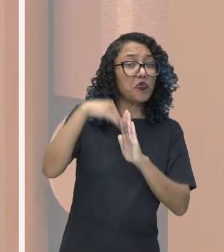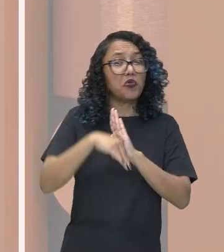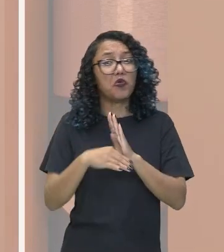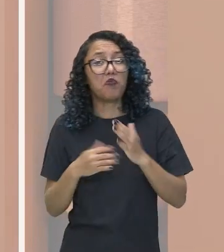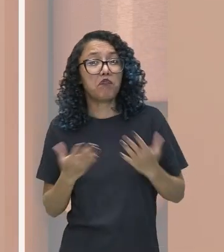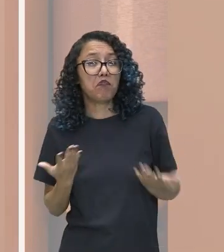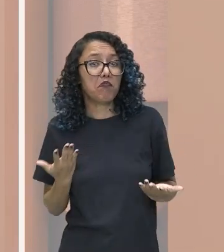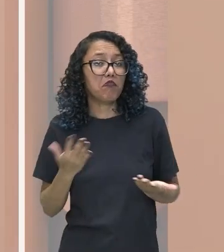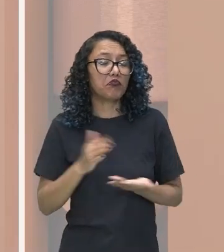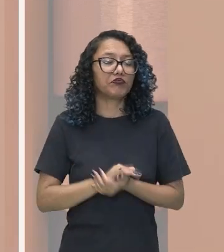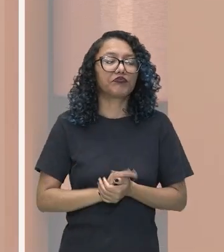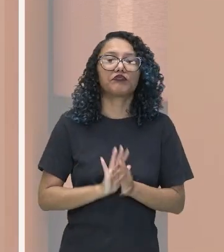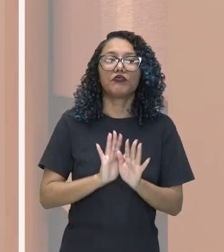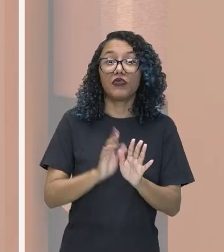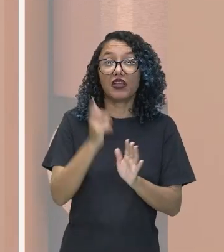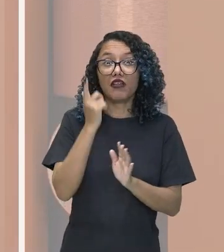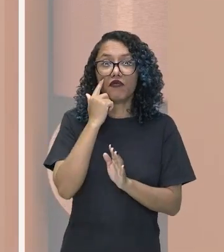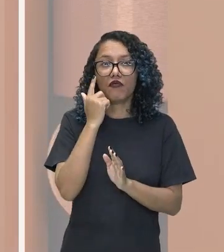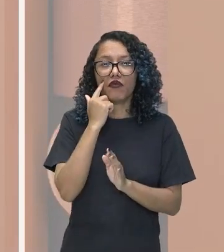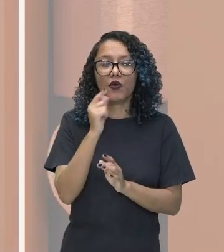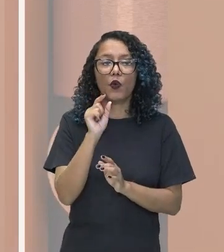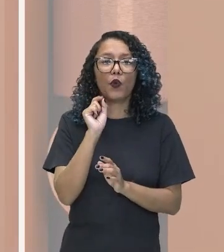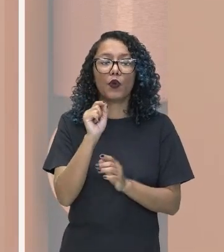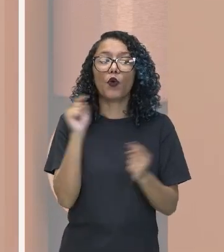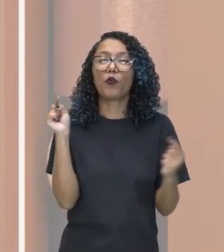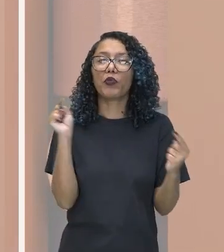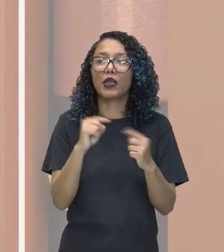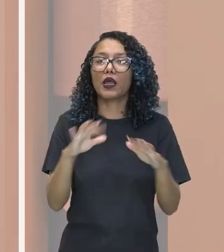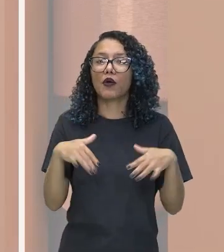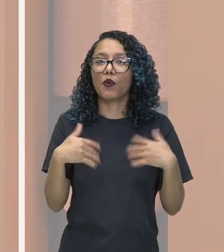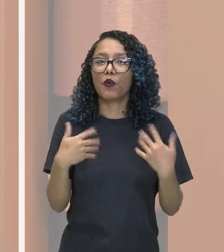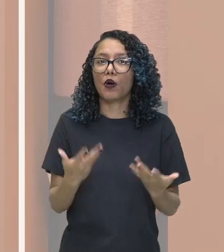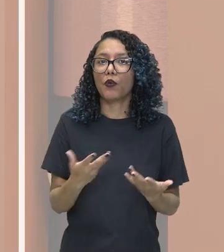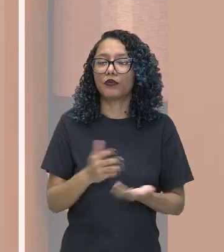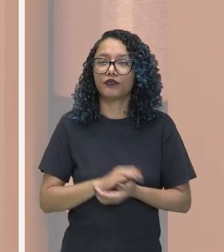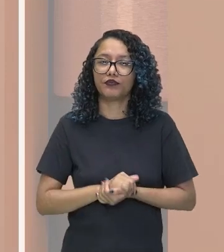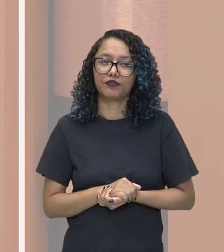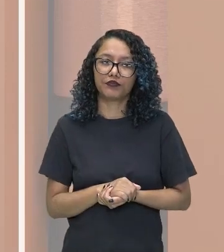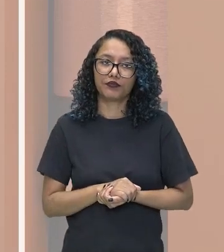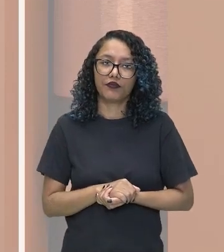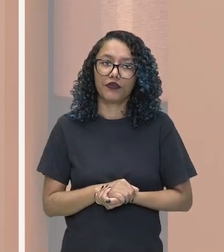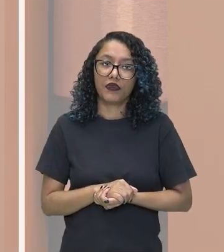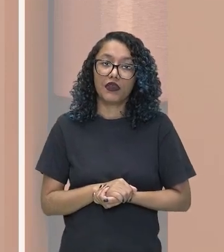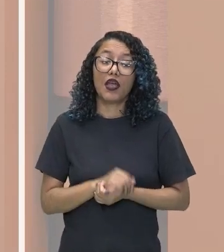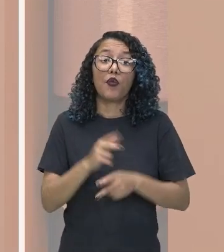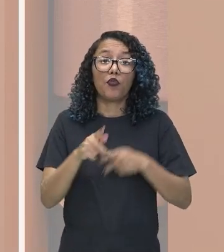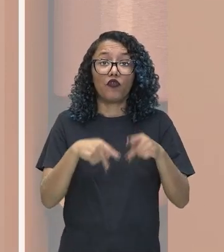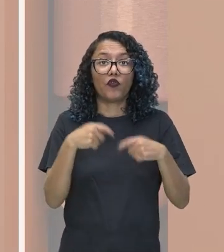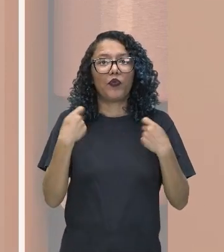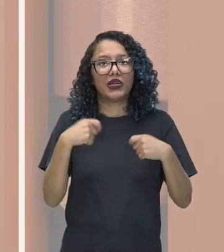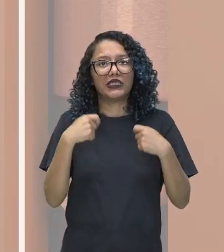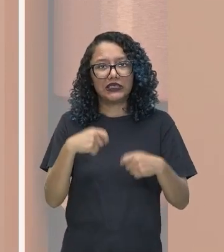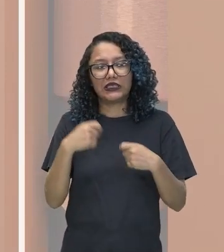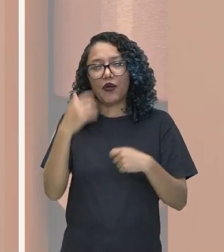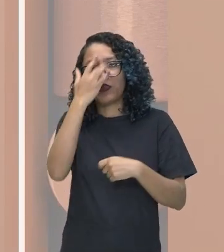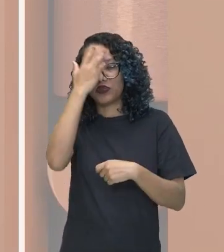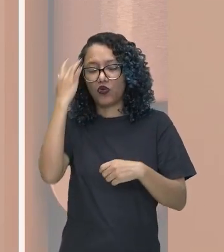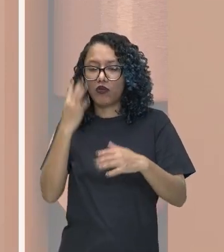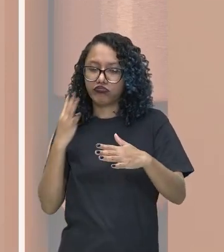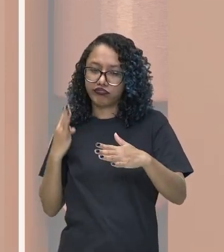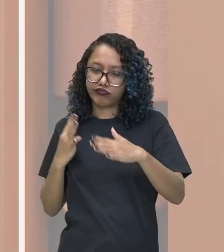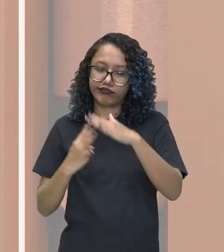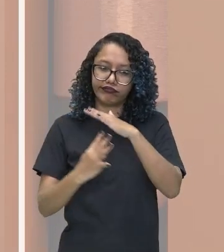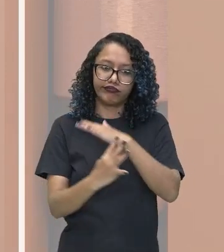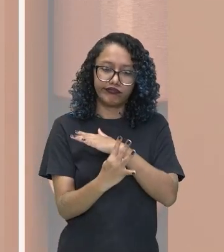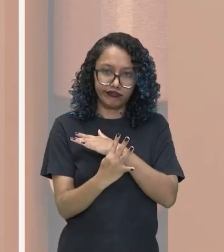vai verificar que é uma população que está necessitando de imigrantes, porque é uma população que